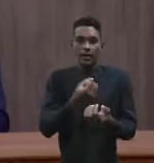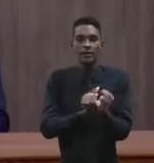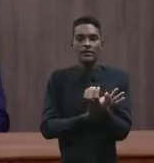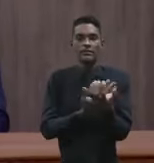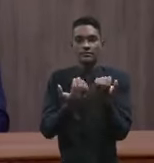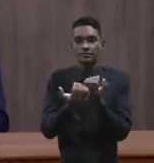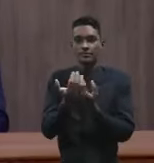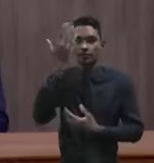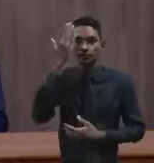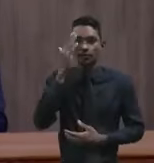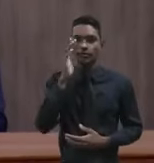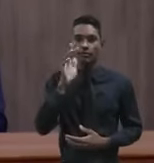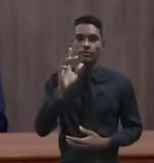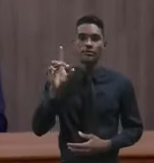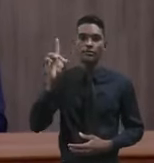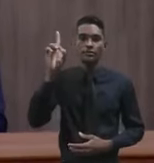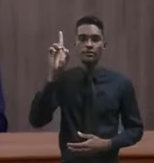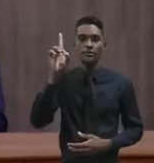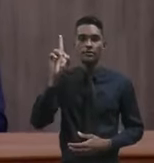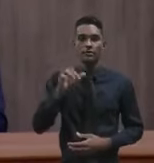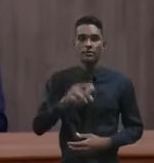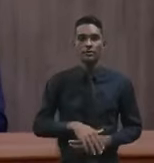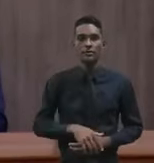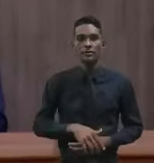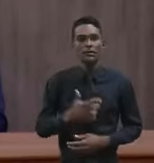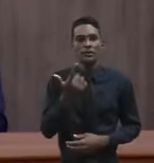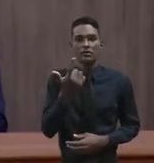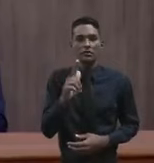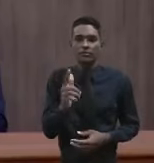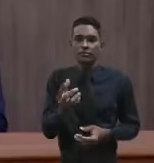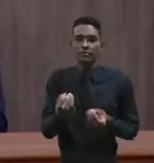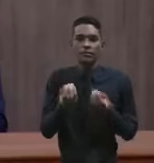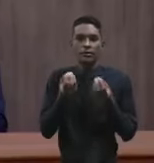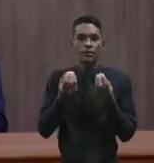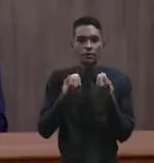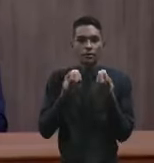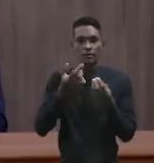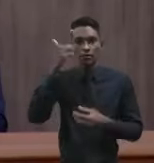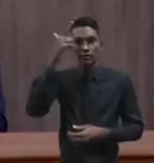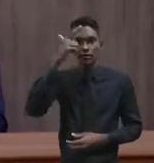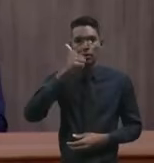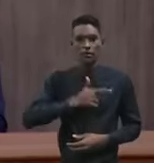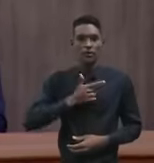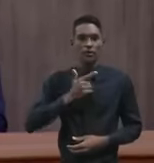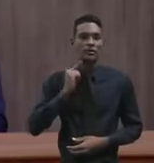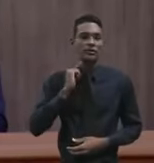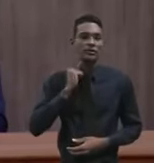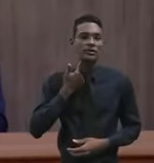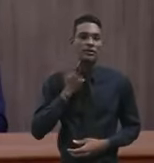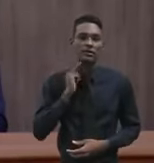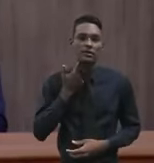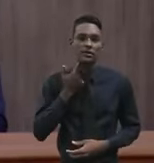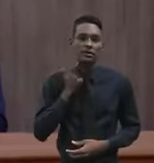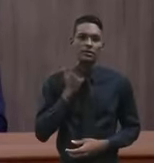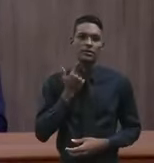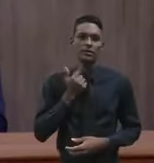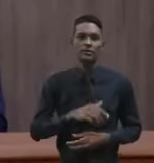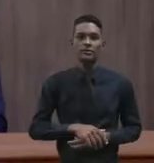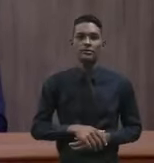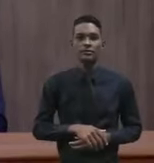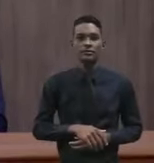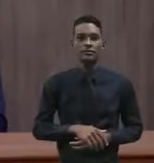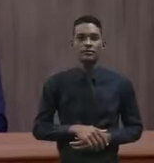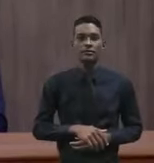Santo. Não há como ser feio, como ser sujo, como ser nojento, como ser